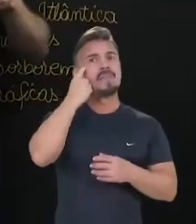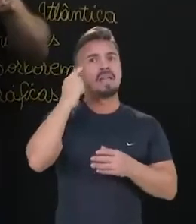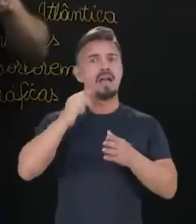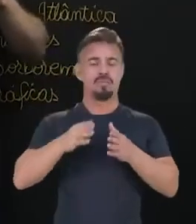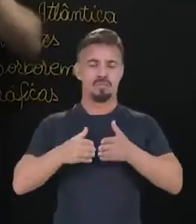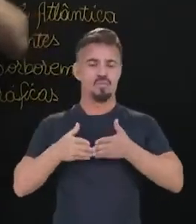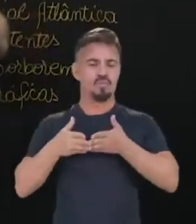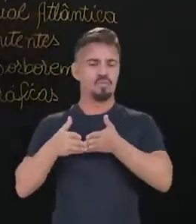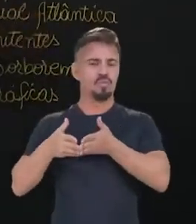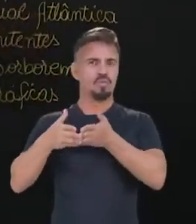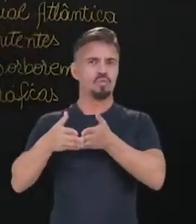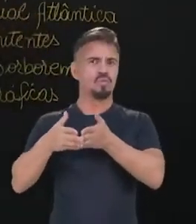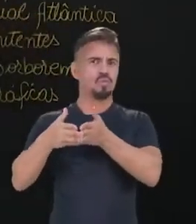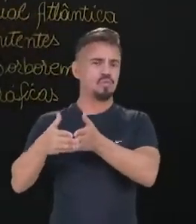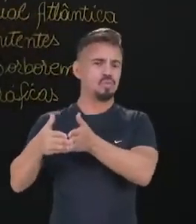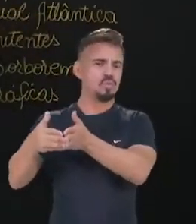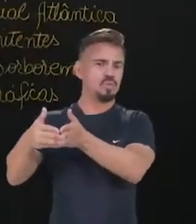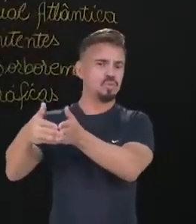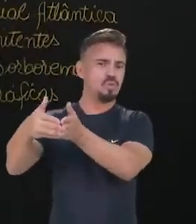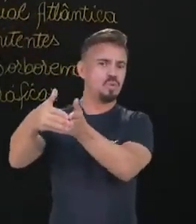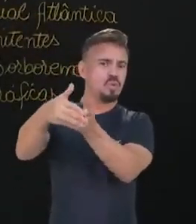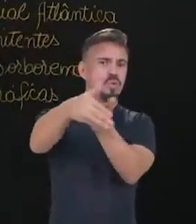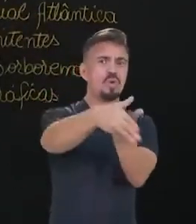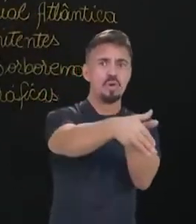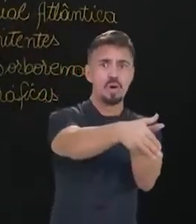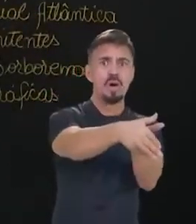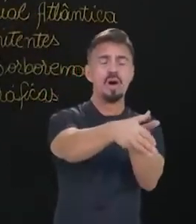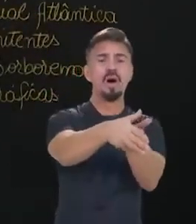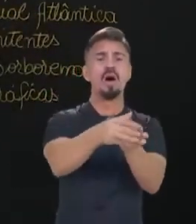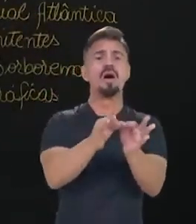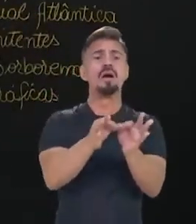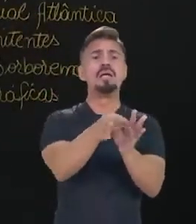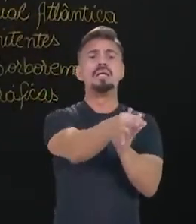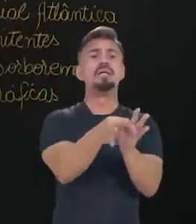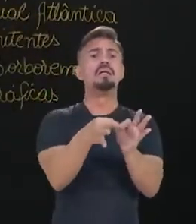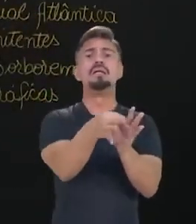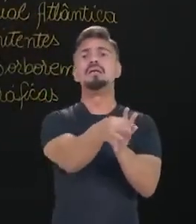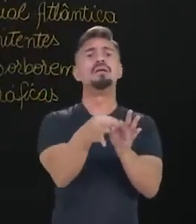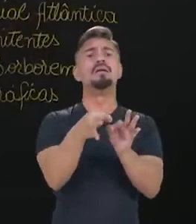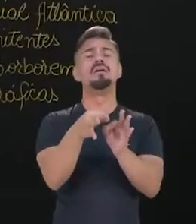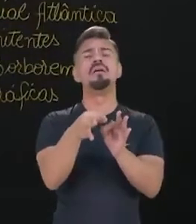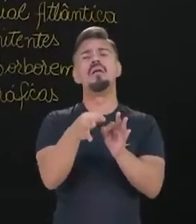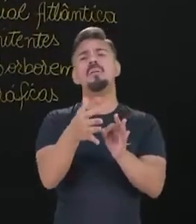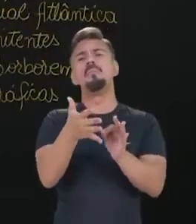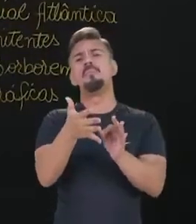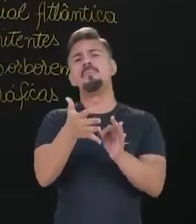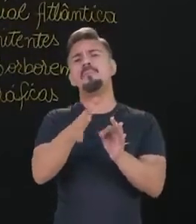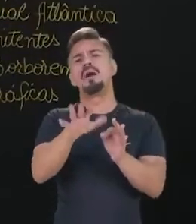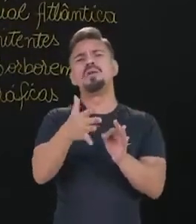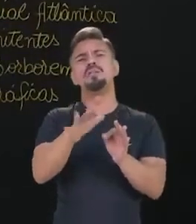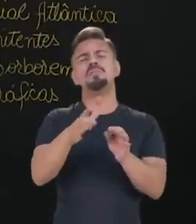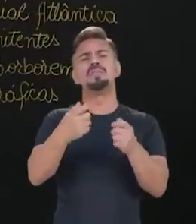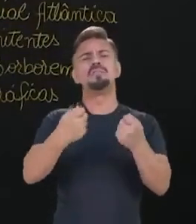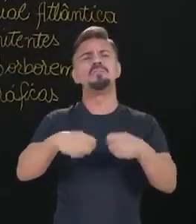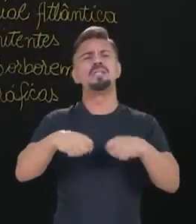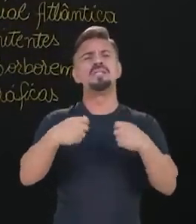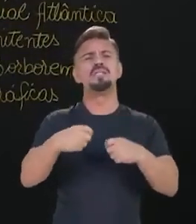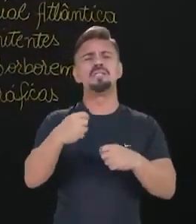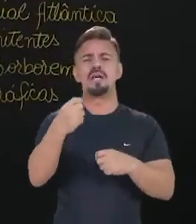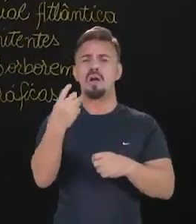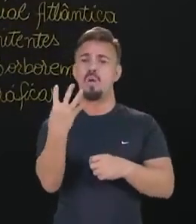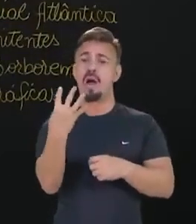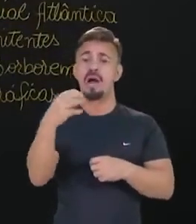atravessar de barco de uma margem a outra, ali nesse médio curso do Amazonas, você precisa de pelo